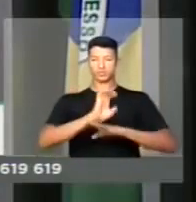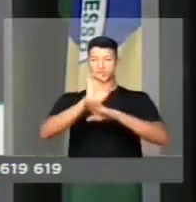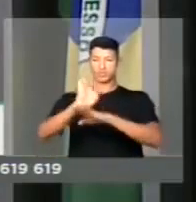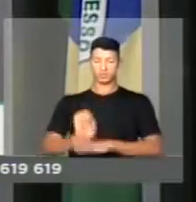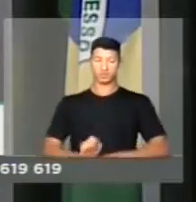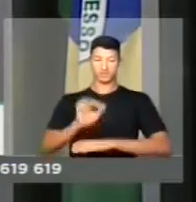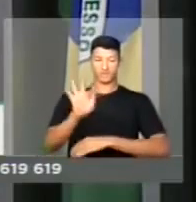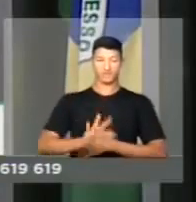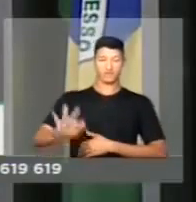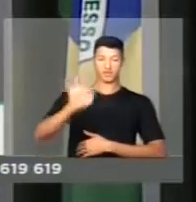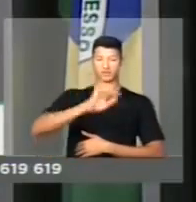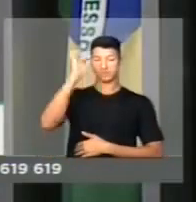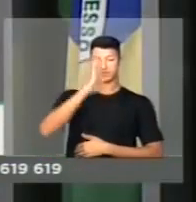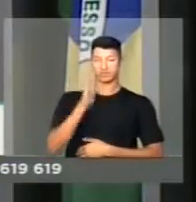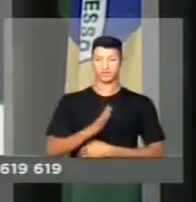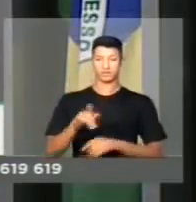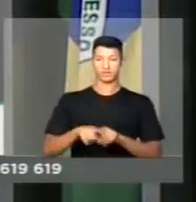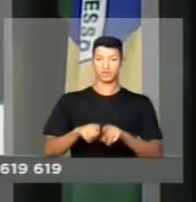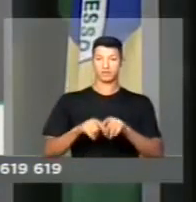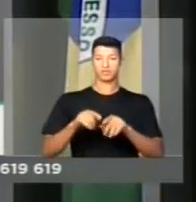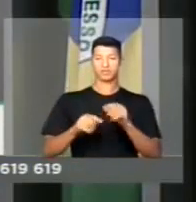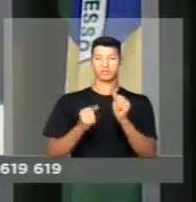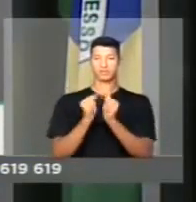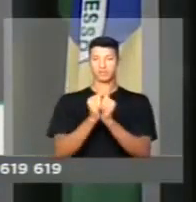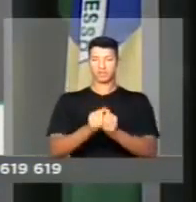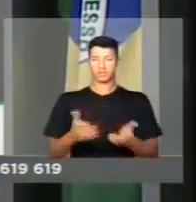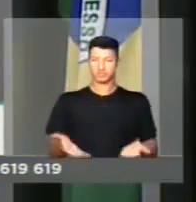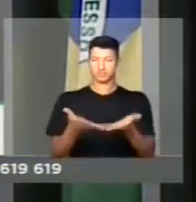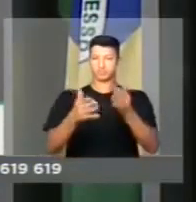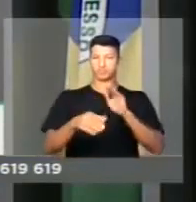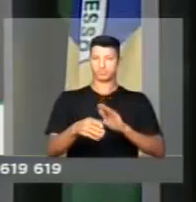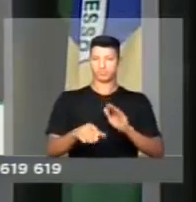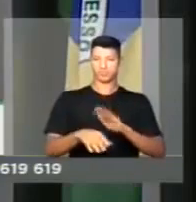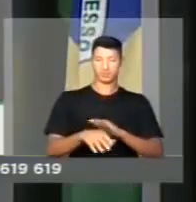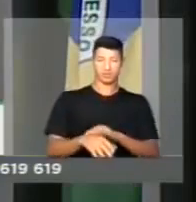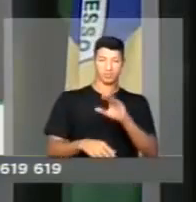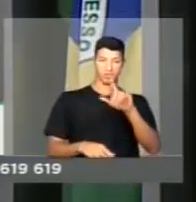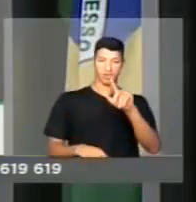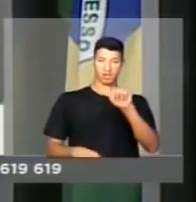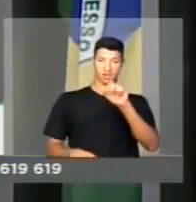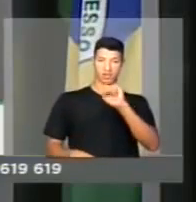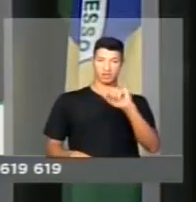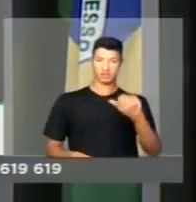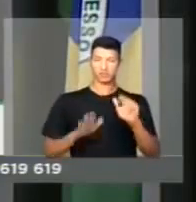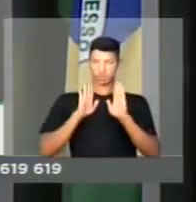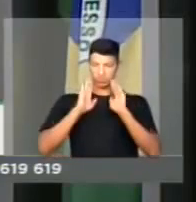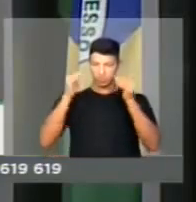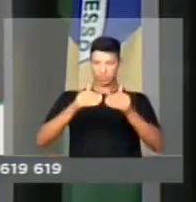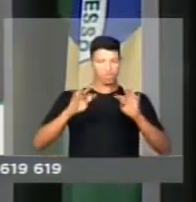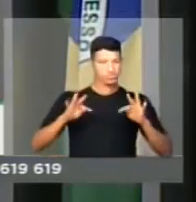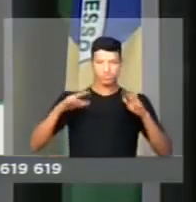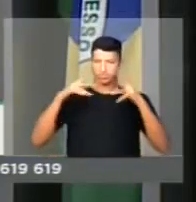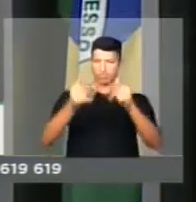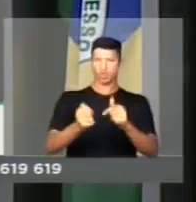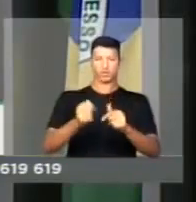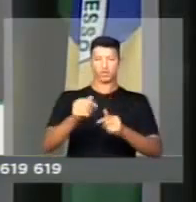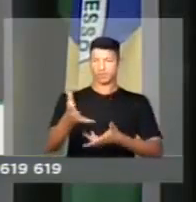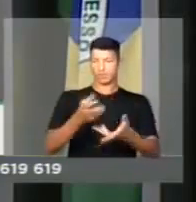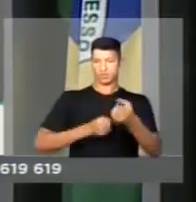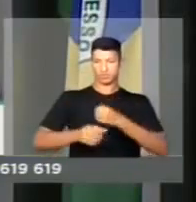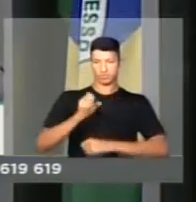estados, federativa, nacional, de cobrança-destino, no modelo clássico, concentrando toda esta